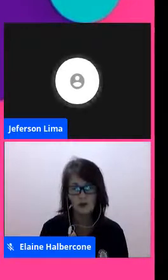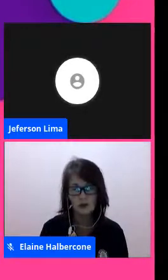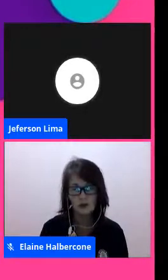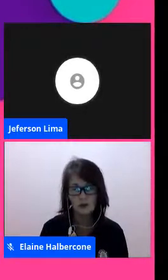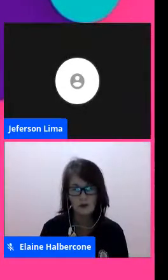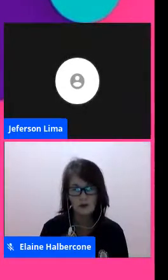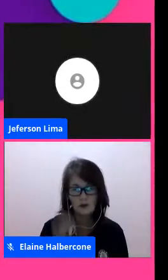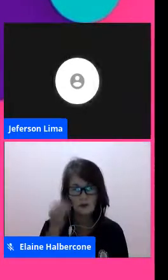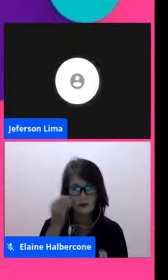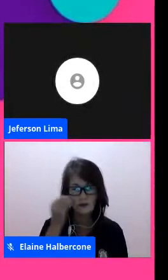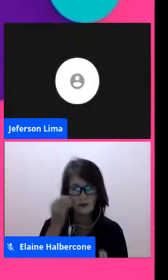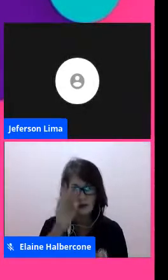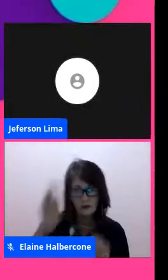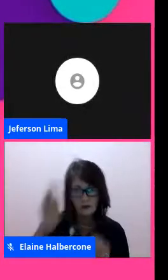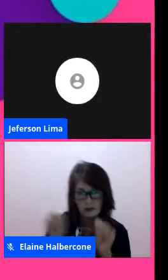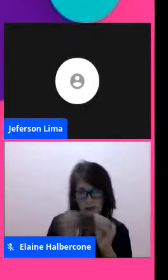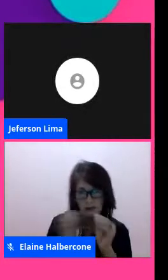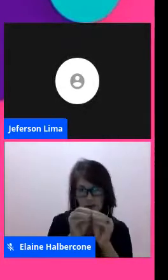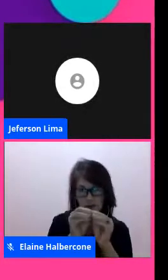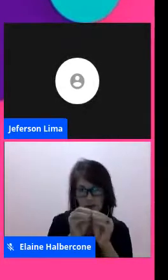tentar adicionar aqui de novo, né?